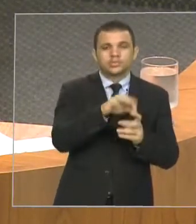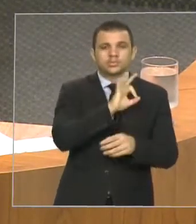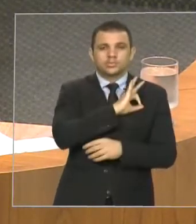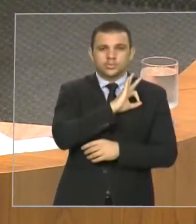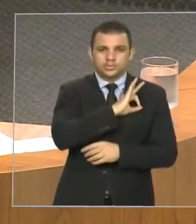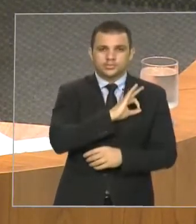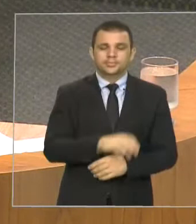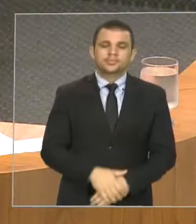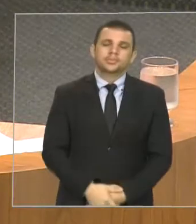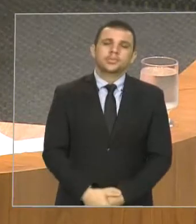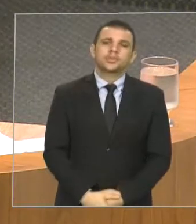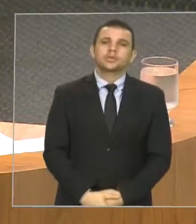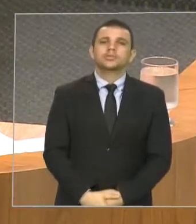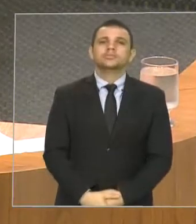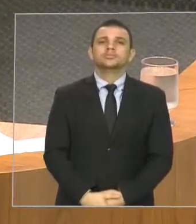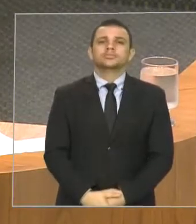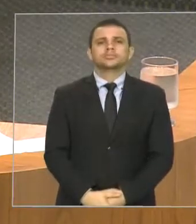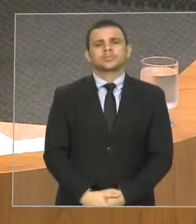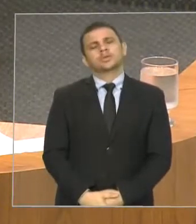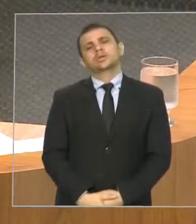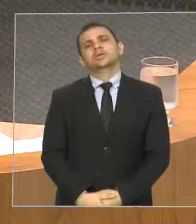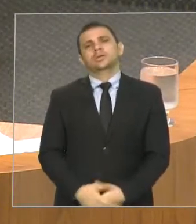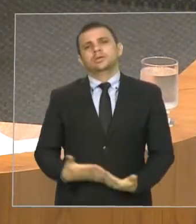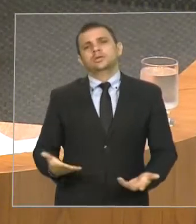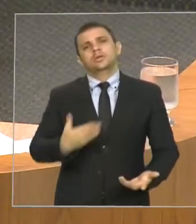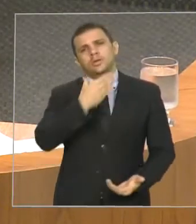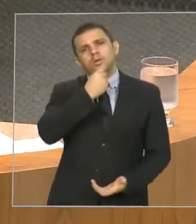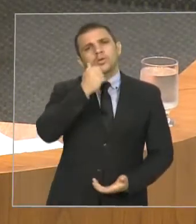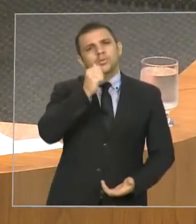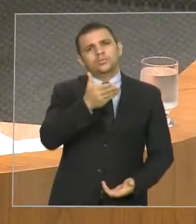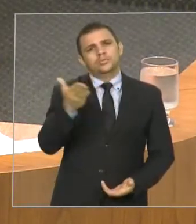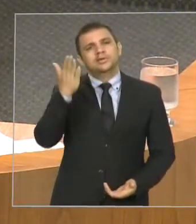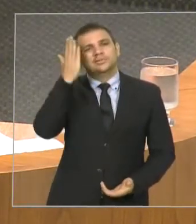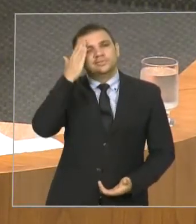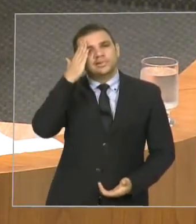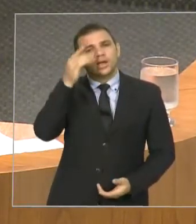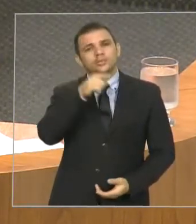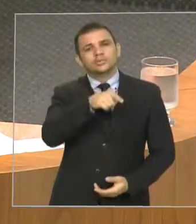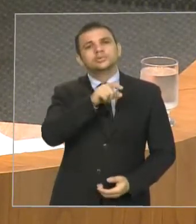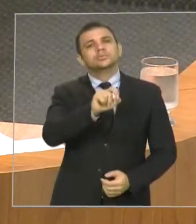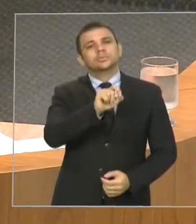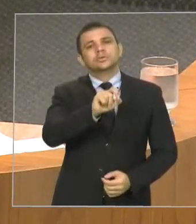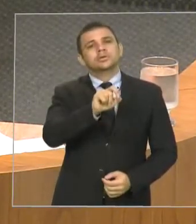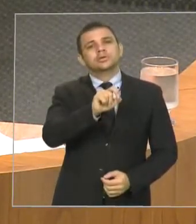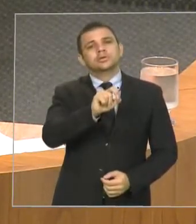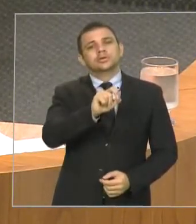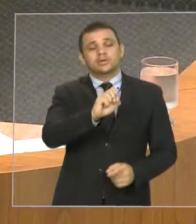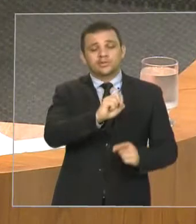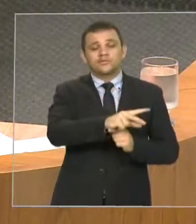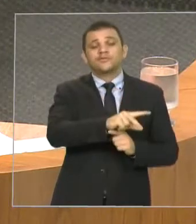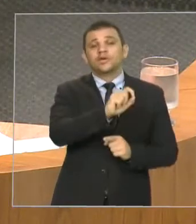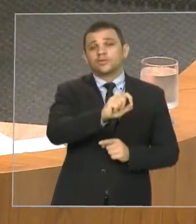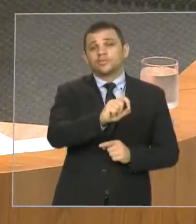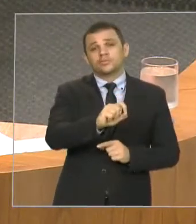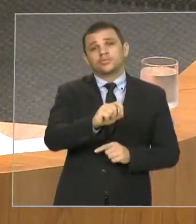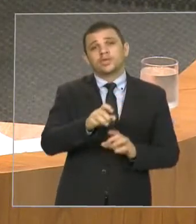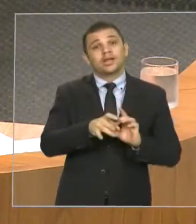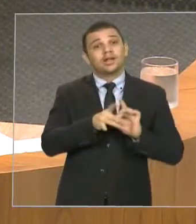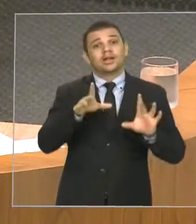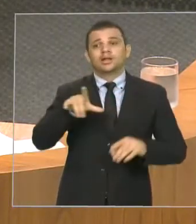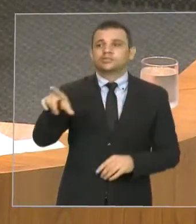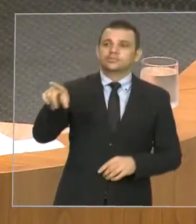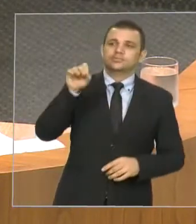Senhoras e senhores, claro que nós sabemos que são cargos de livre nomeação e livre